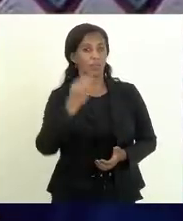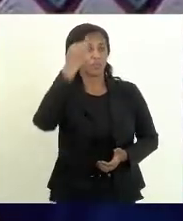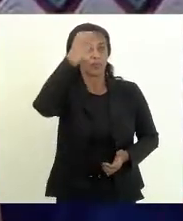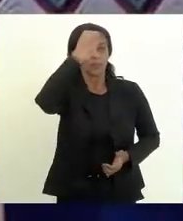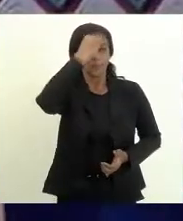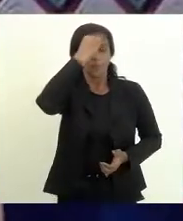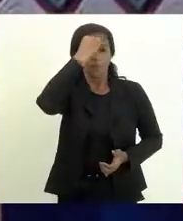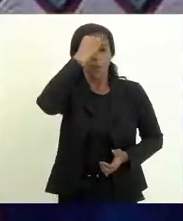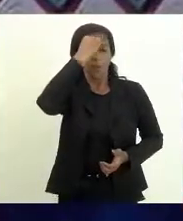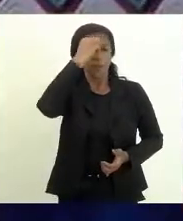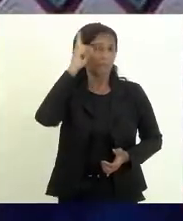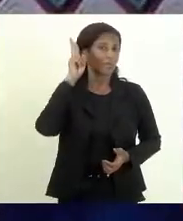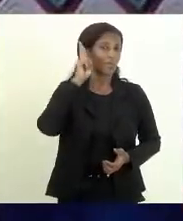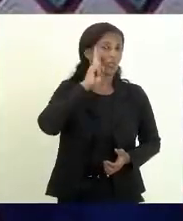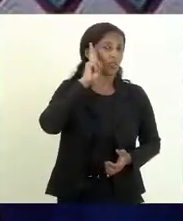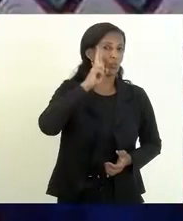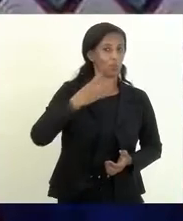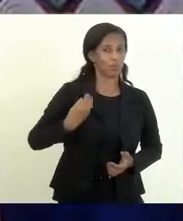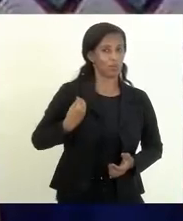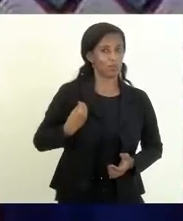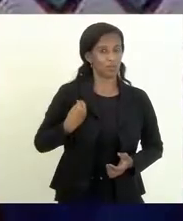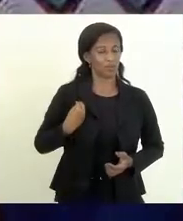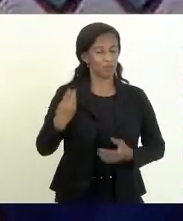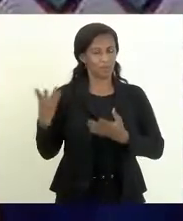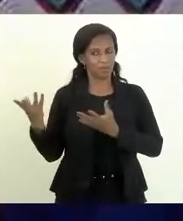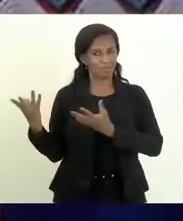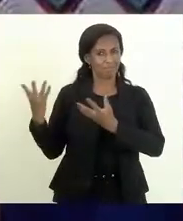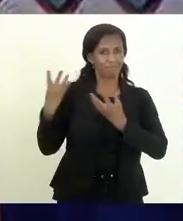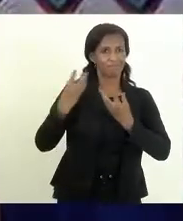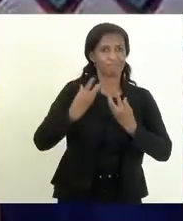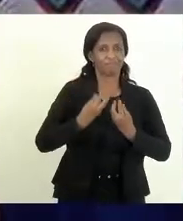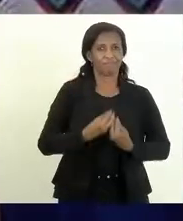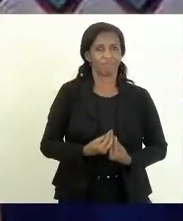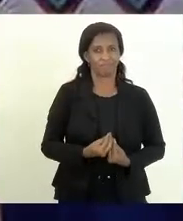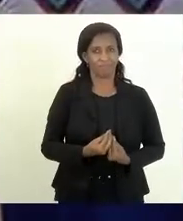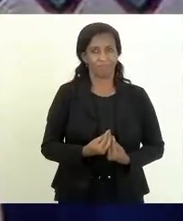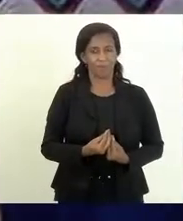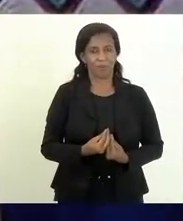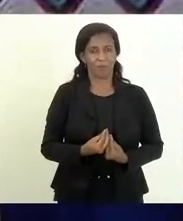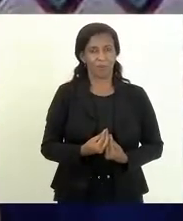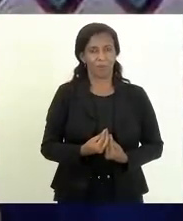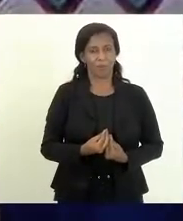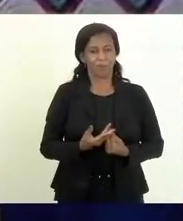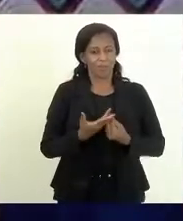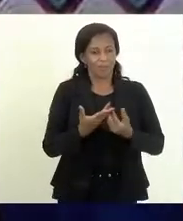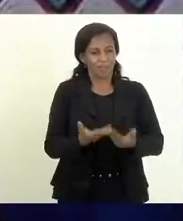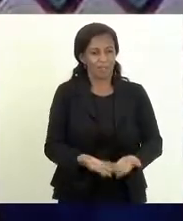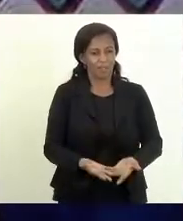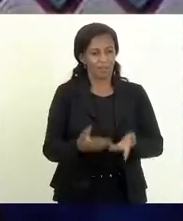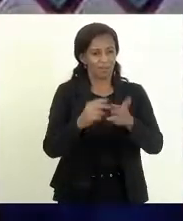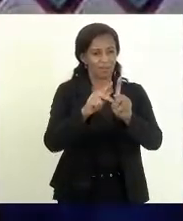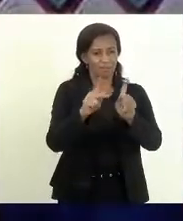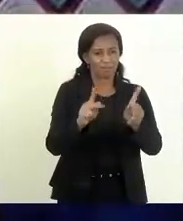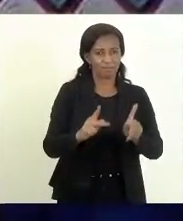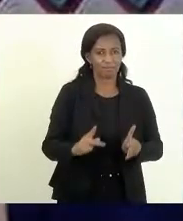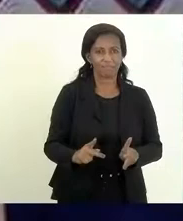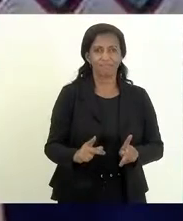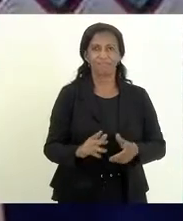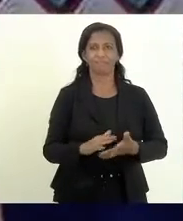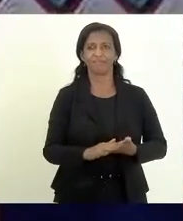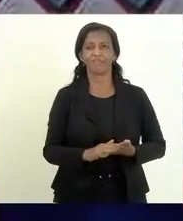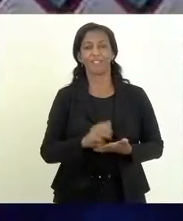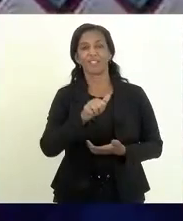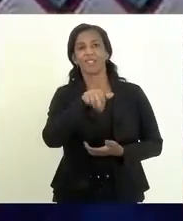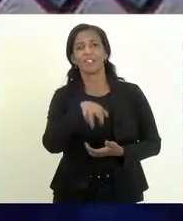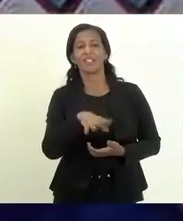memórias ancestrais, traziam o acolhimento, o conforto. Quem